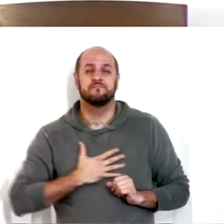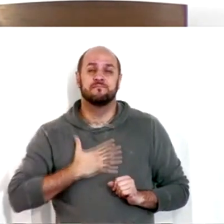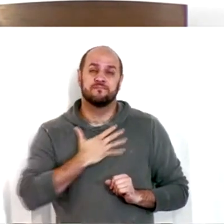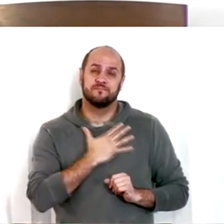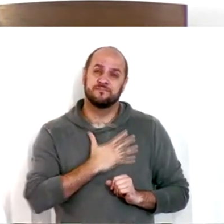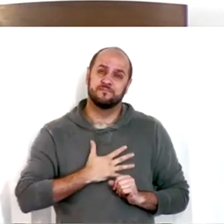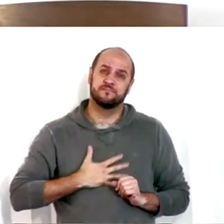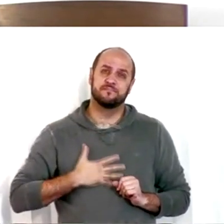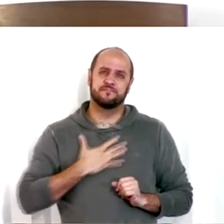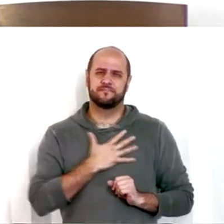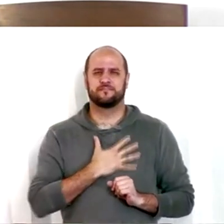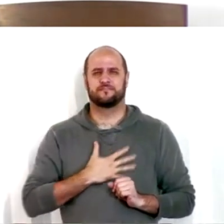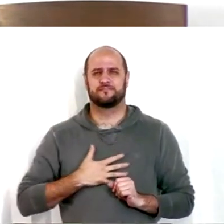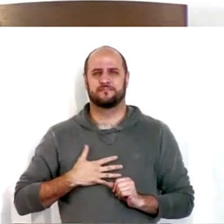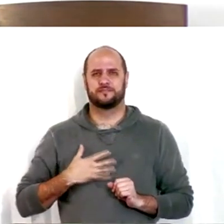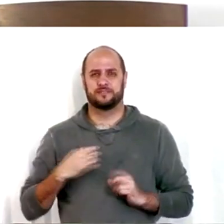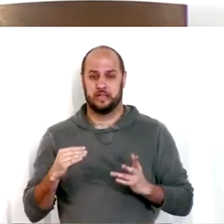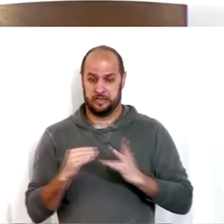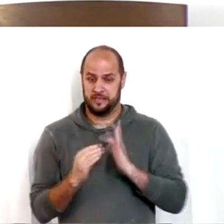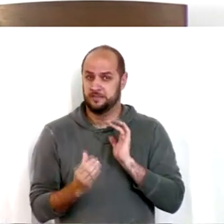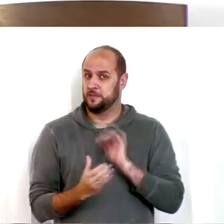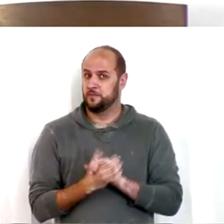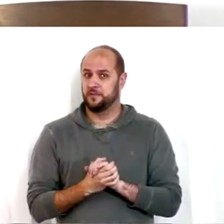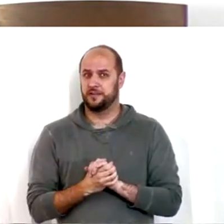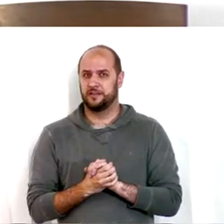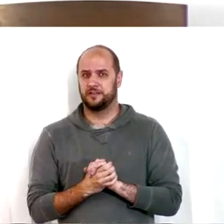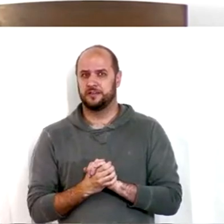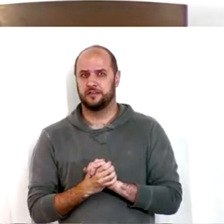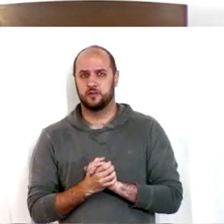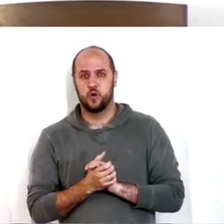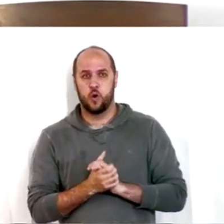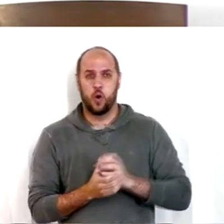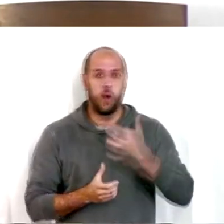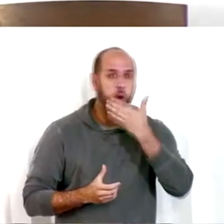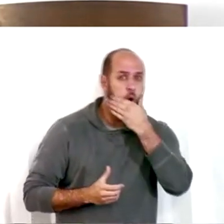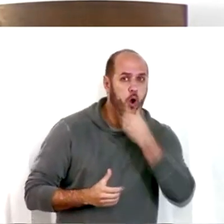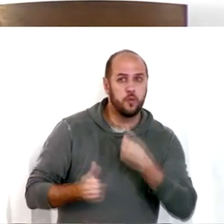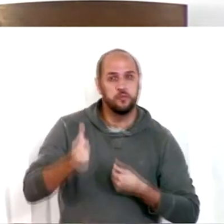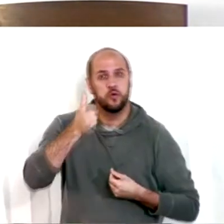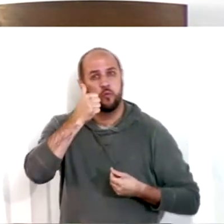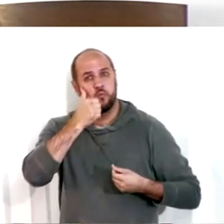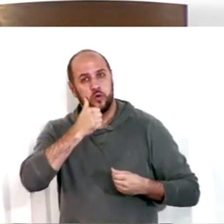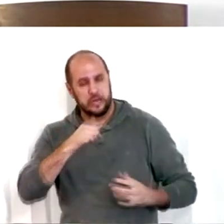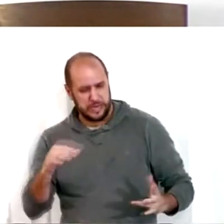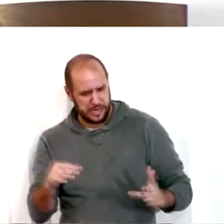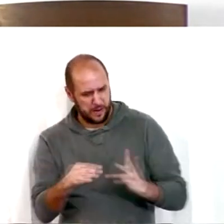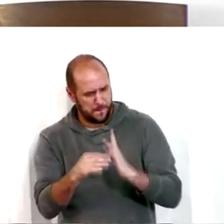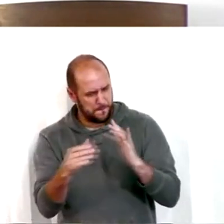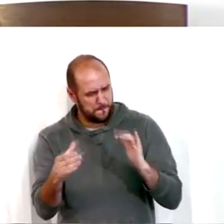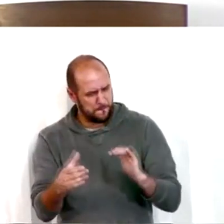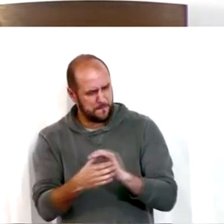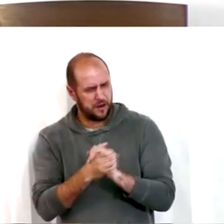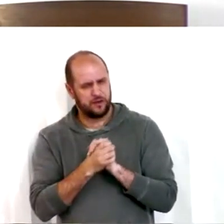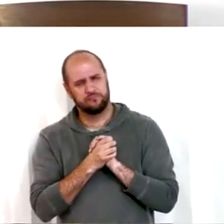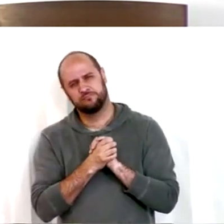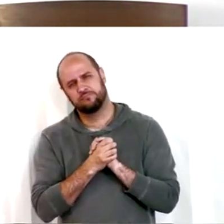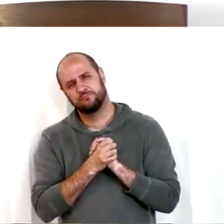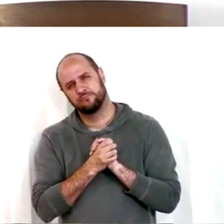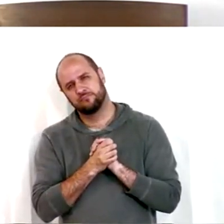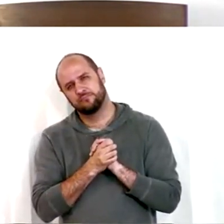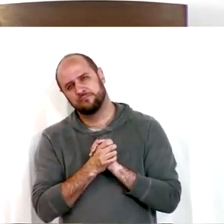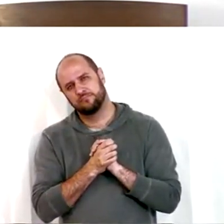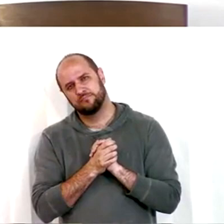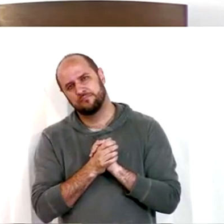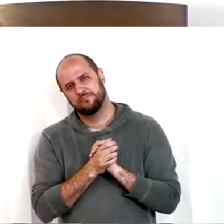prazer e delícias no casamento, na união de um homem com uma mulher. Mas, olhando